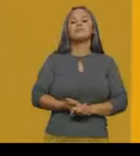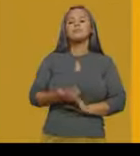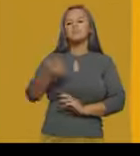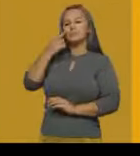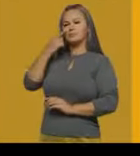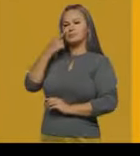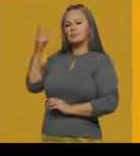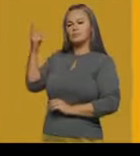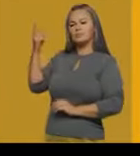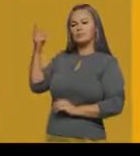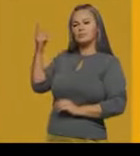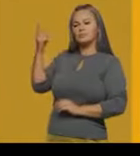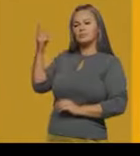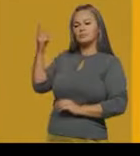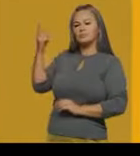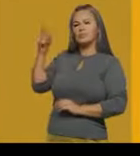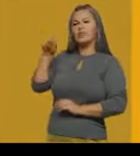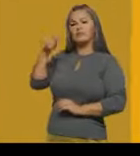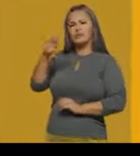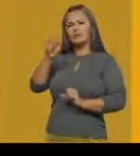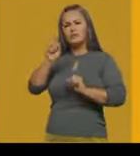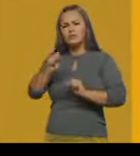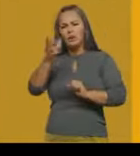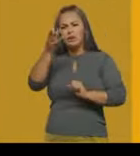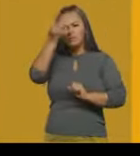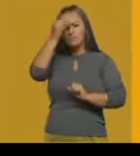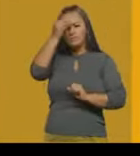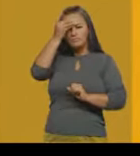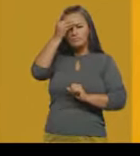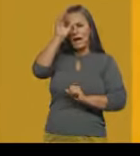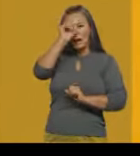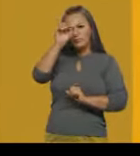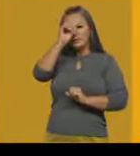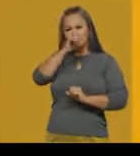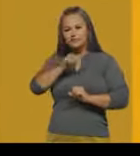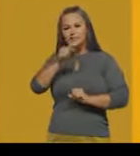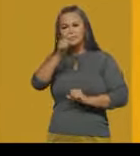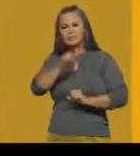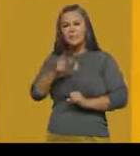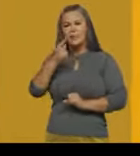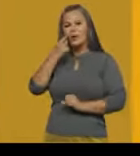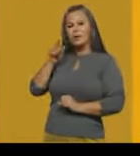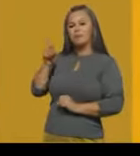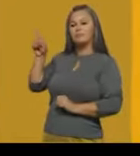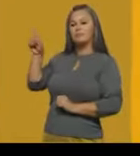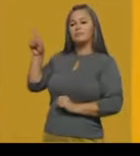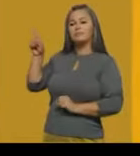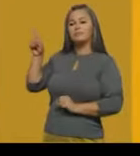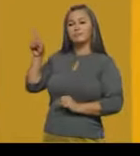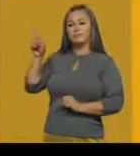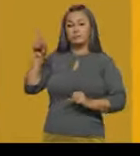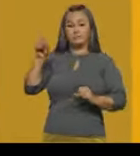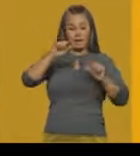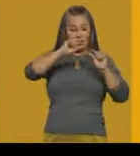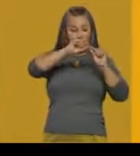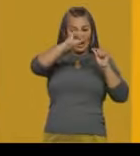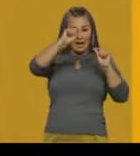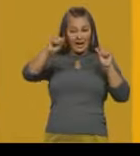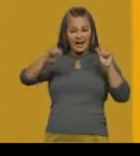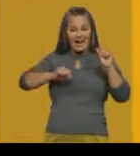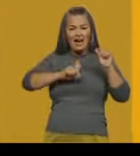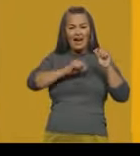só, uma outra coisa que a gente pode aprender aqui também, através da circunferência. A área de um círculo, como é